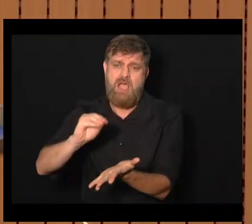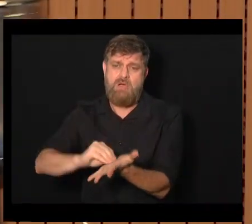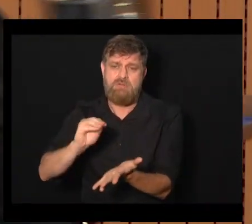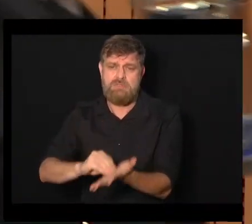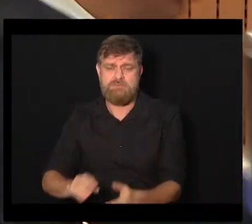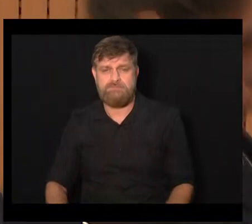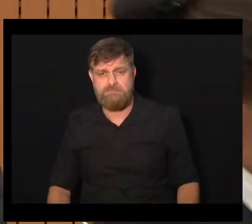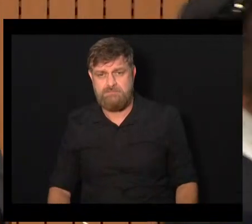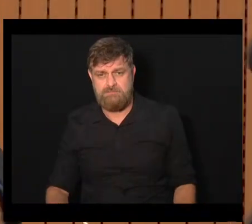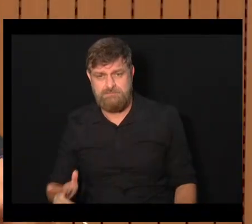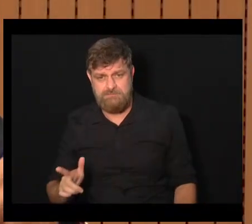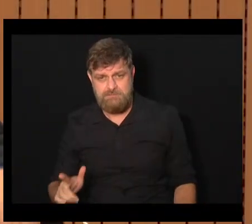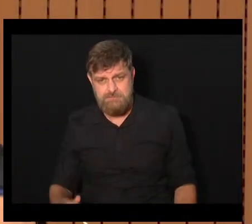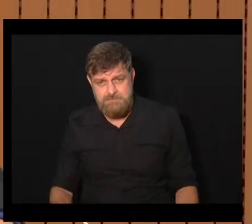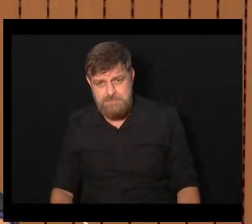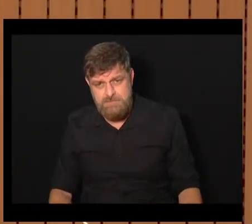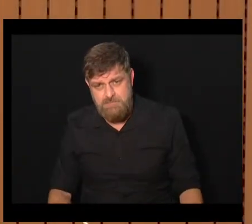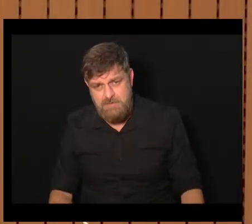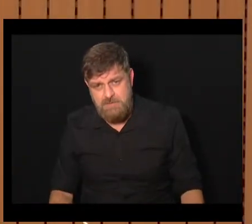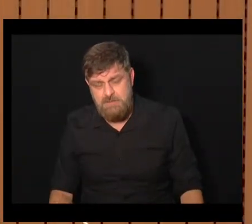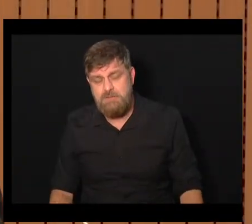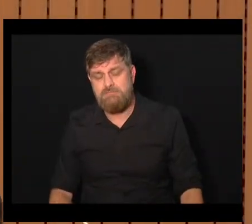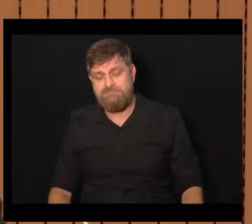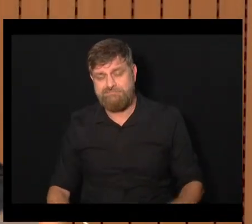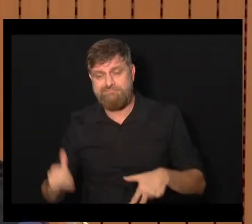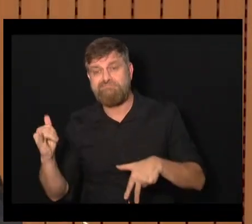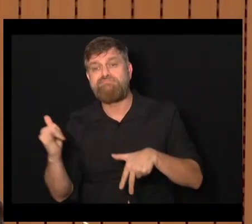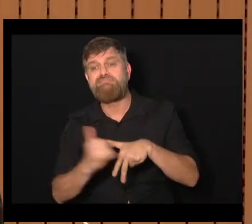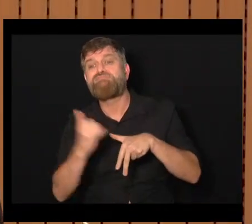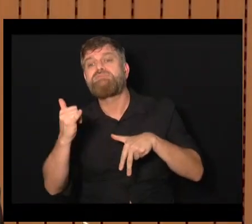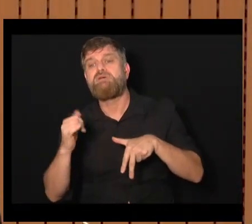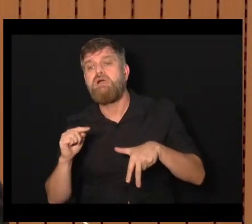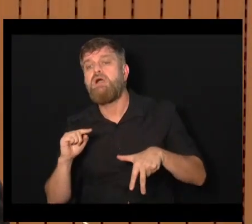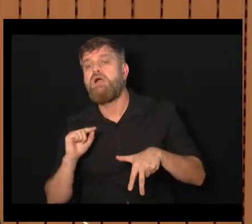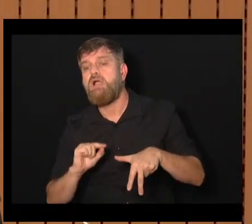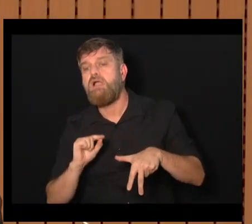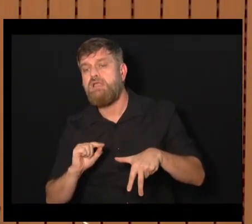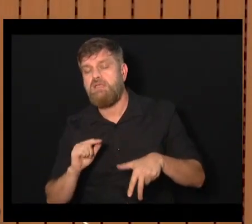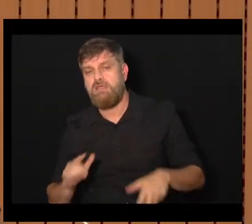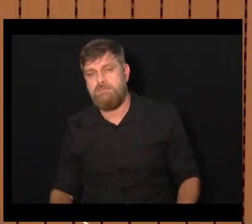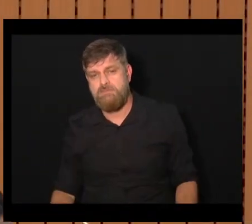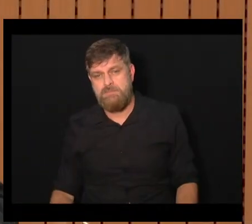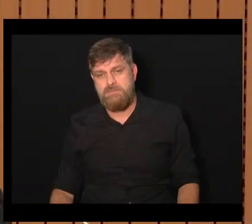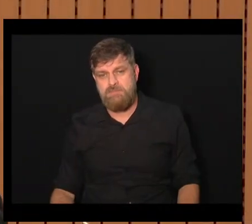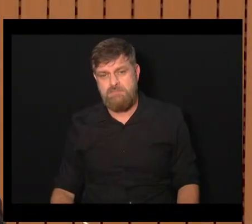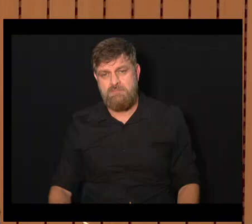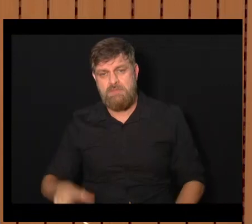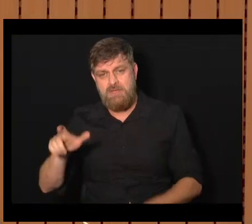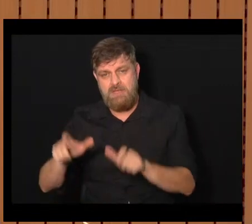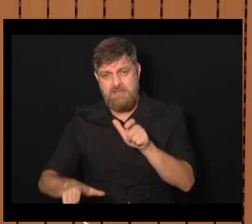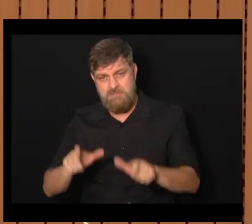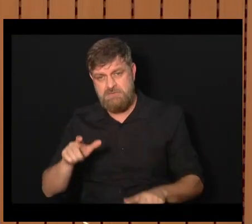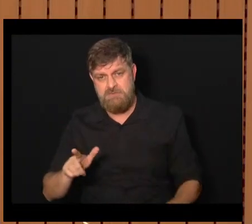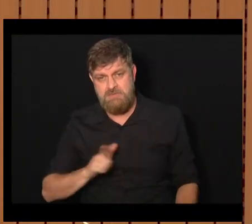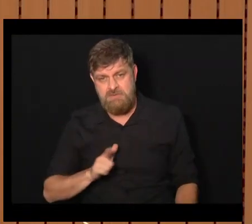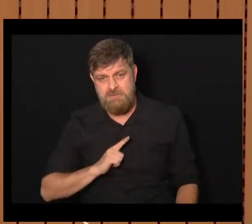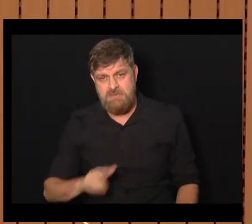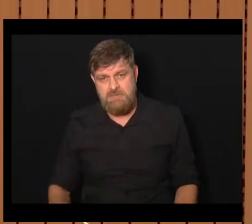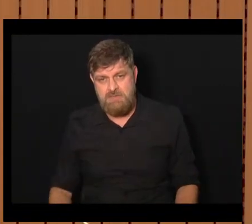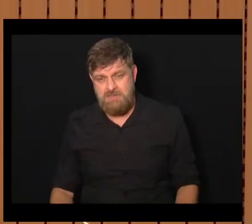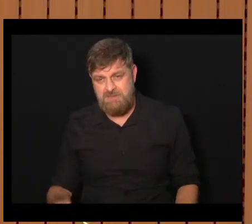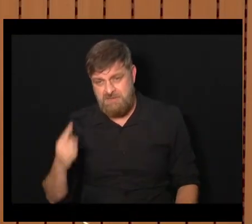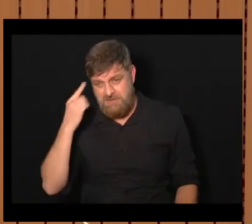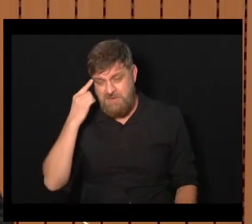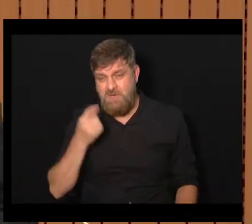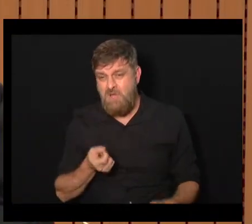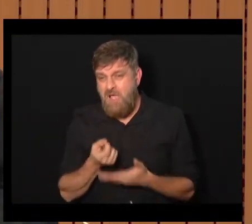rede. A próxima vítima, né, da falta de medicamentos são os inibidores seletivos de recaptação de